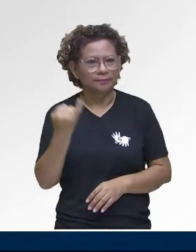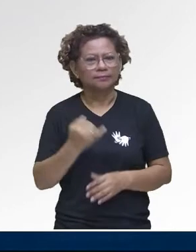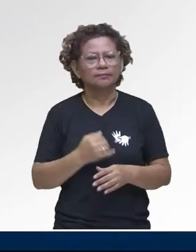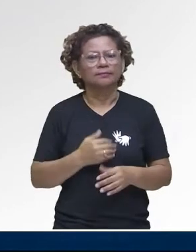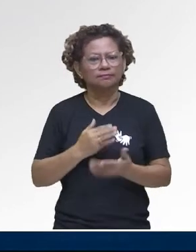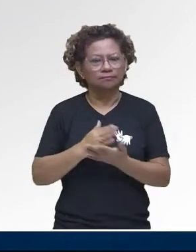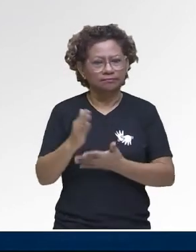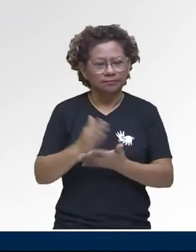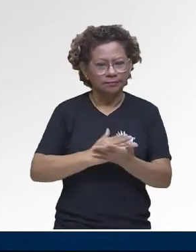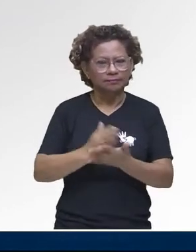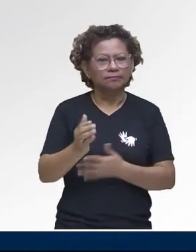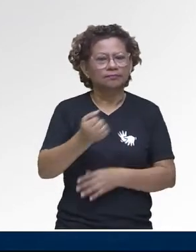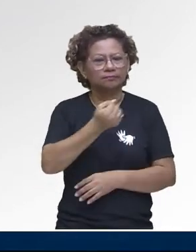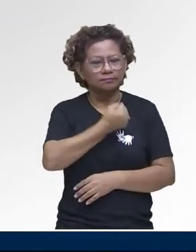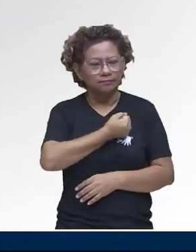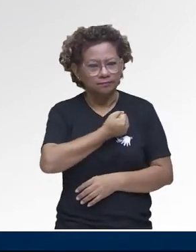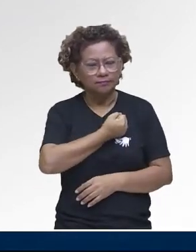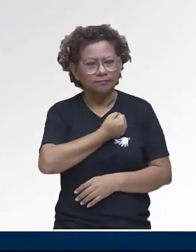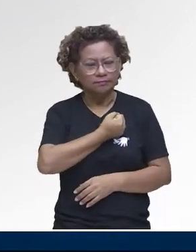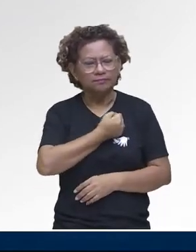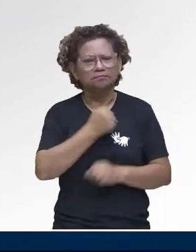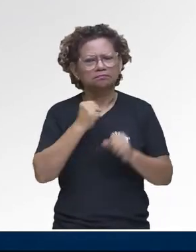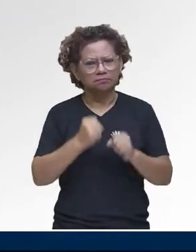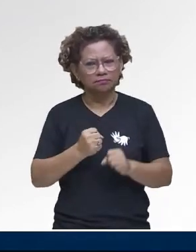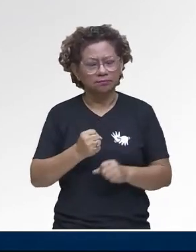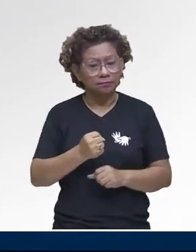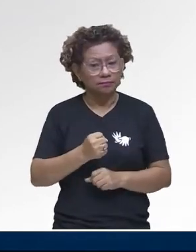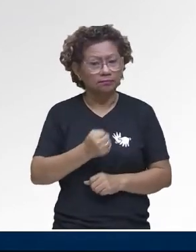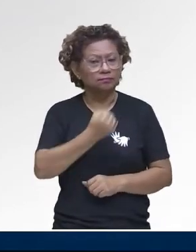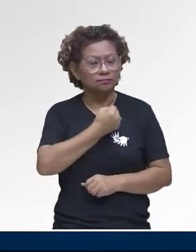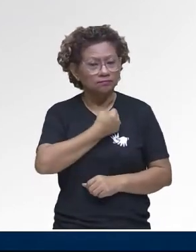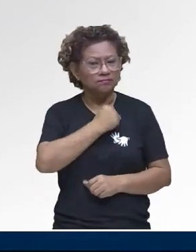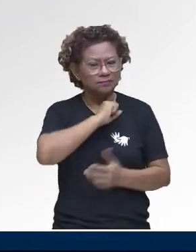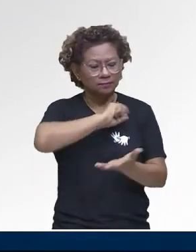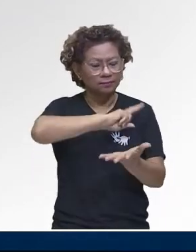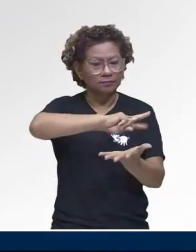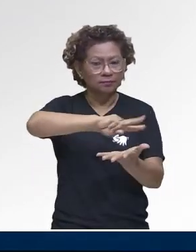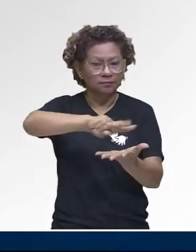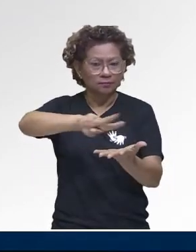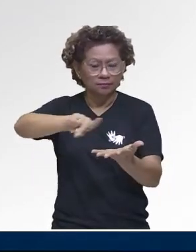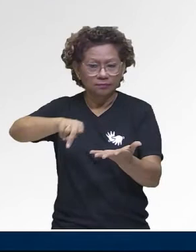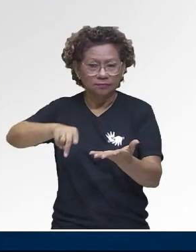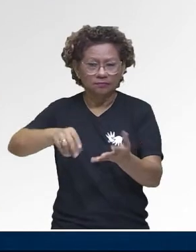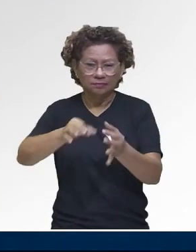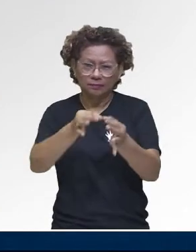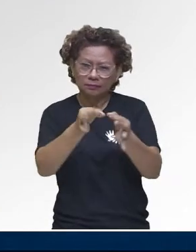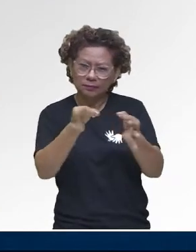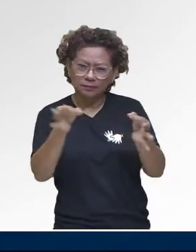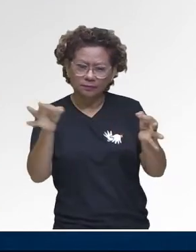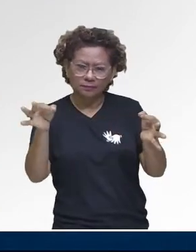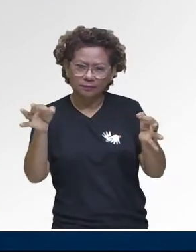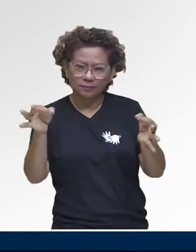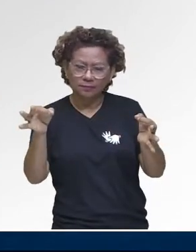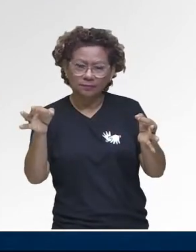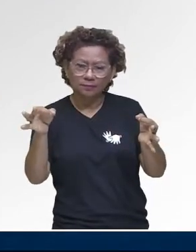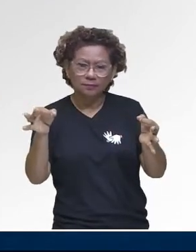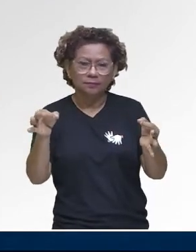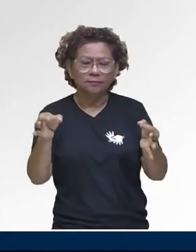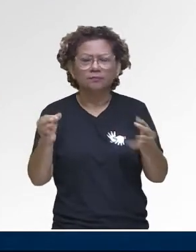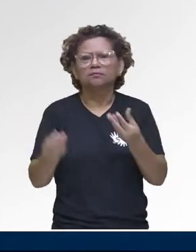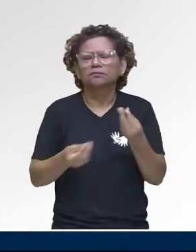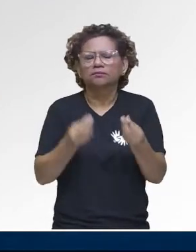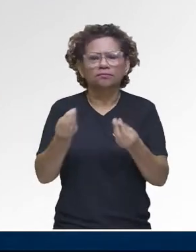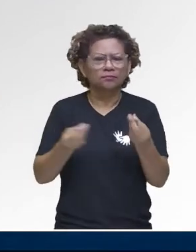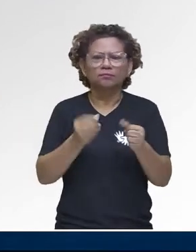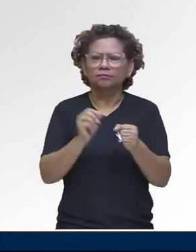as adições podem ter quantidades diferentes de casas decimais. Como que nós vamos proceder? Não